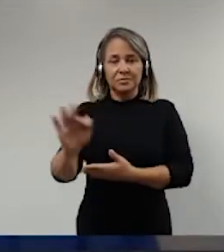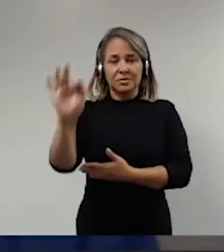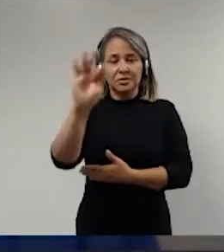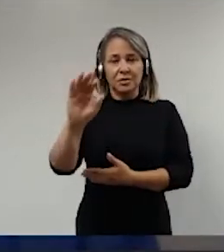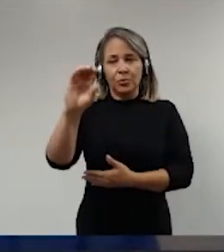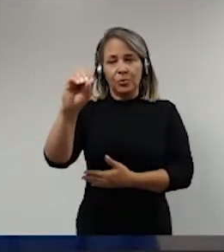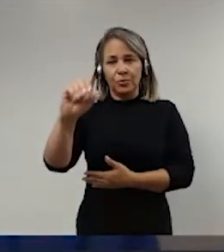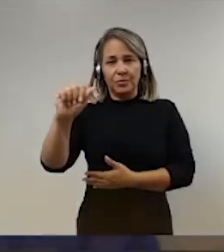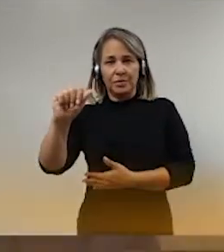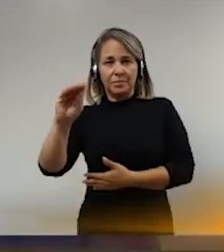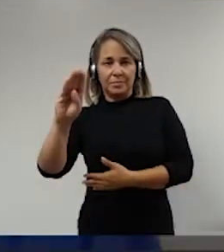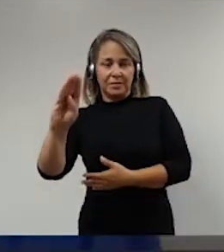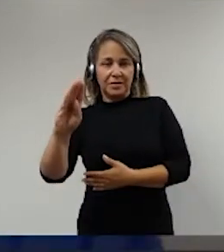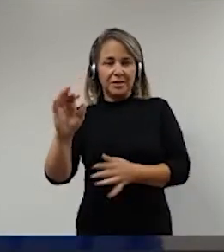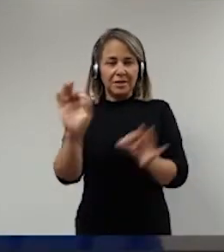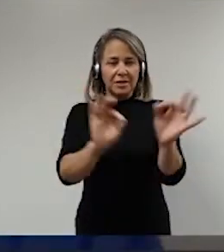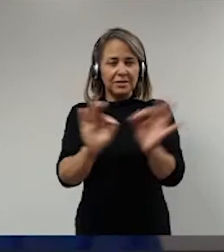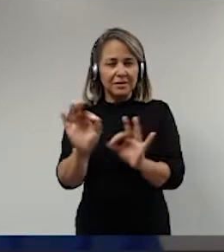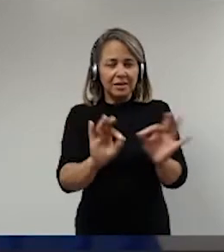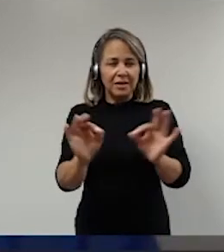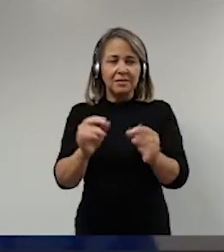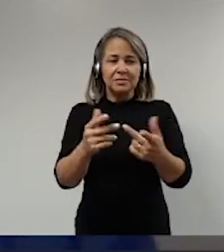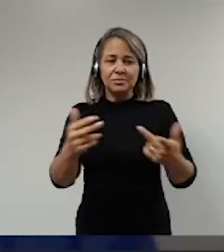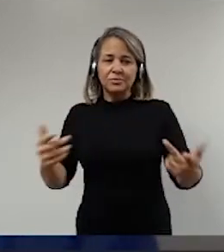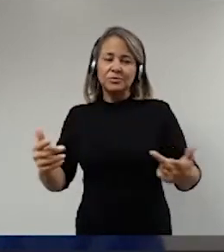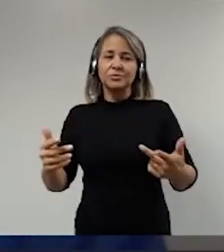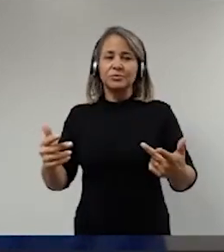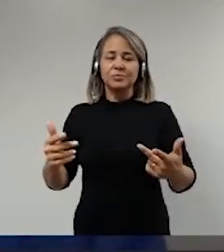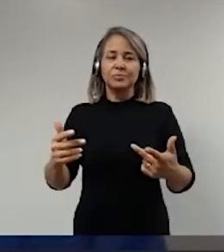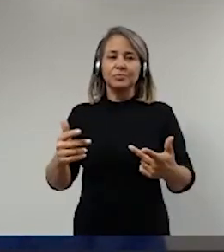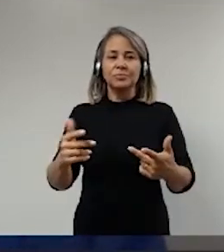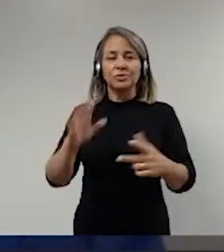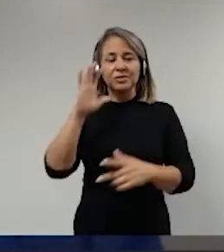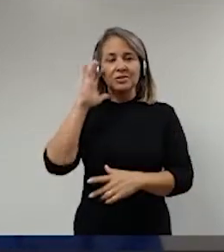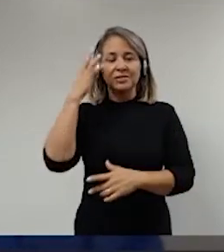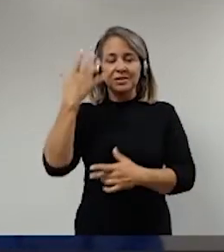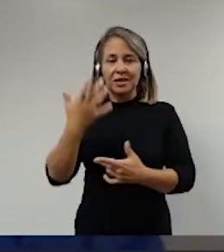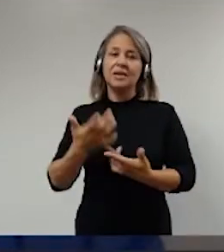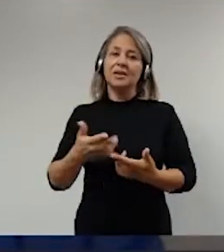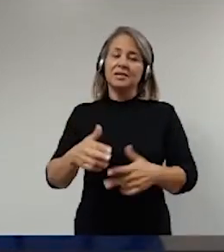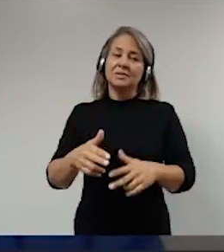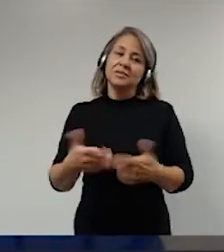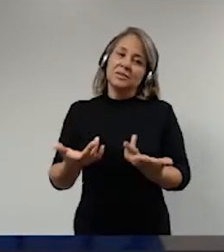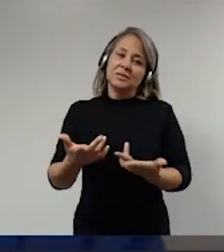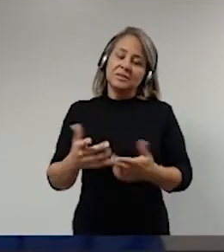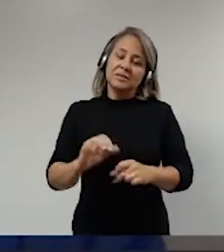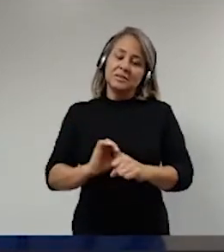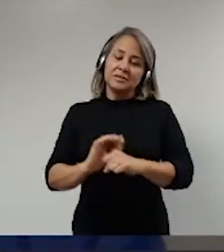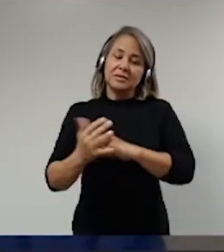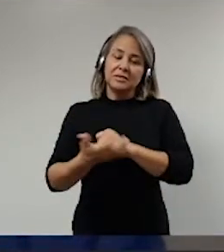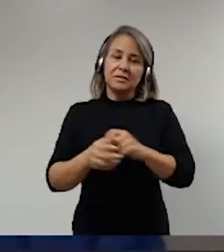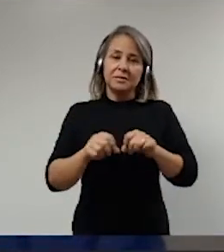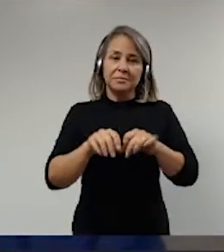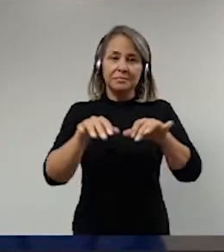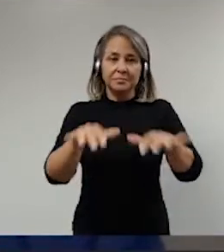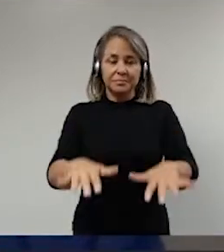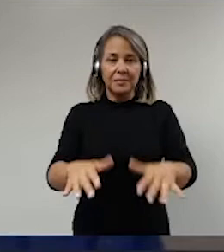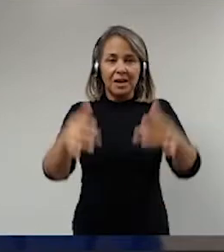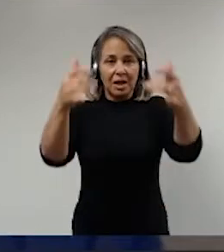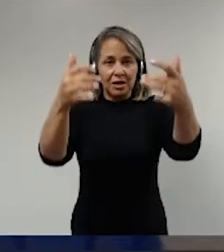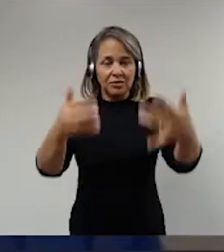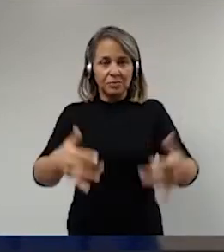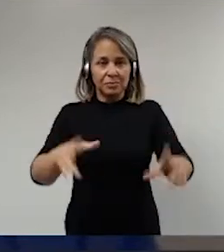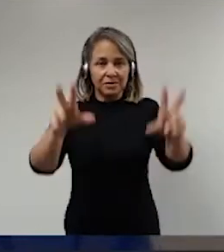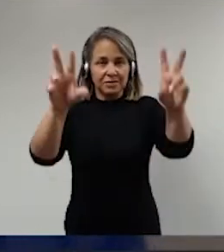das repercussões jurídicas e sociais da pandemia. Hoje temos aqui um painel que diz respeito aos